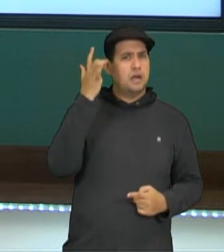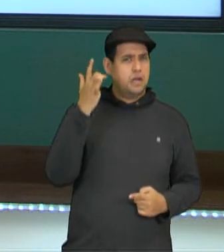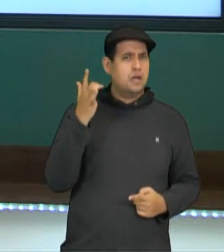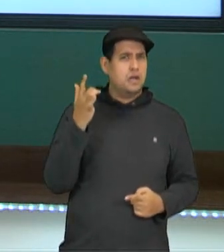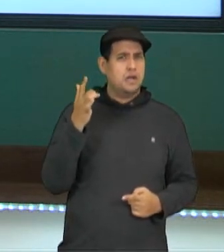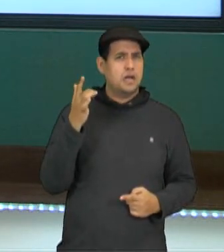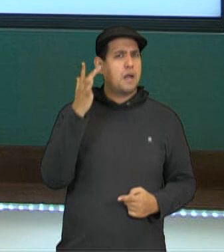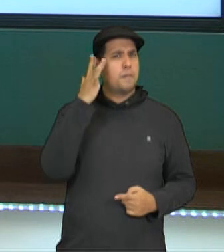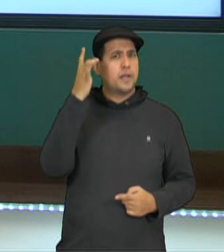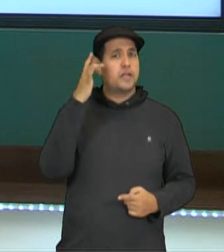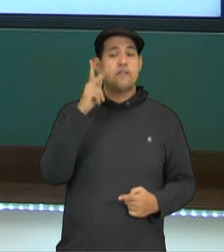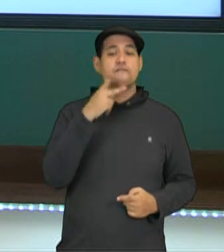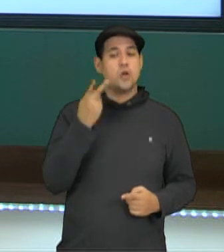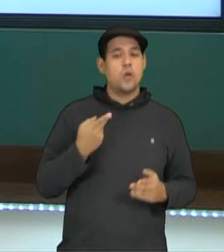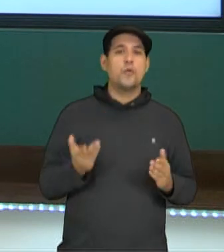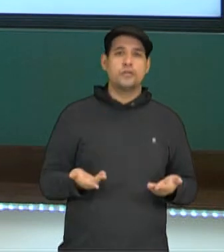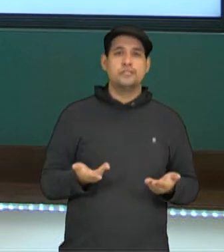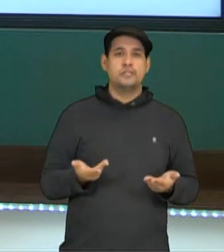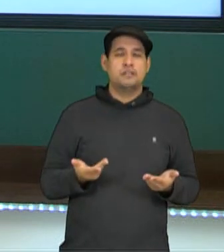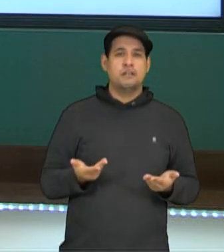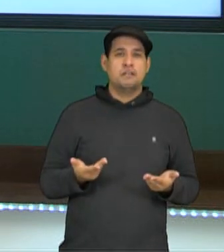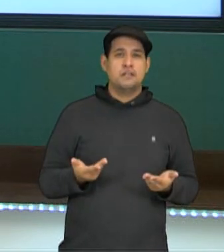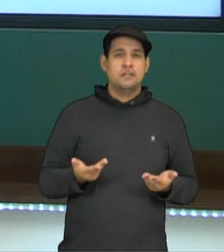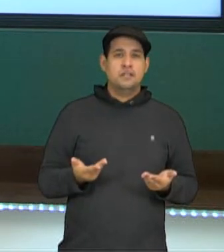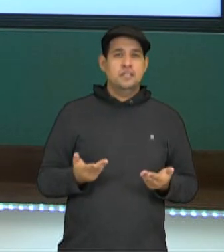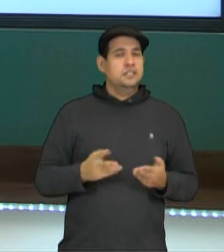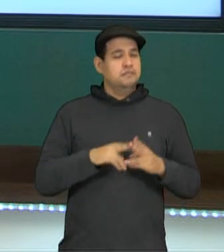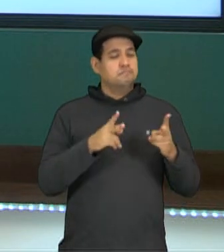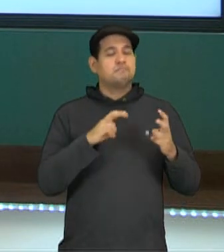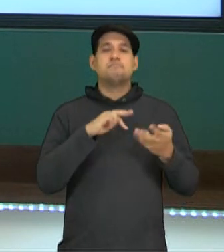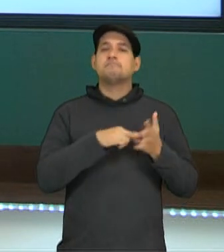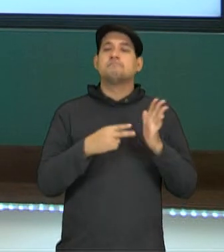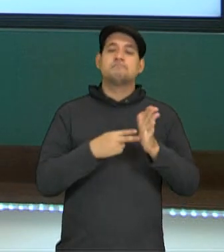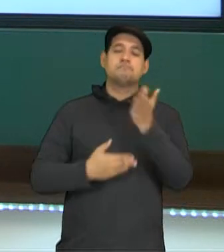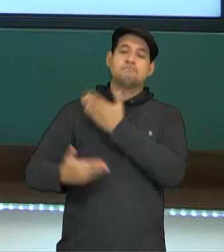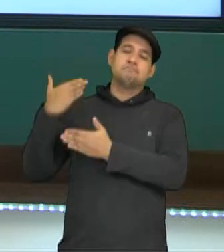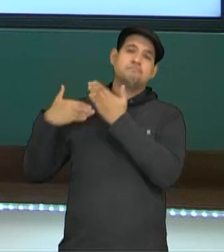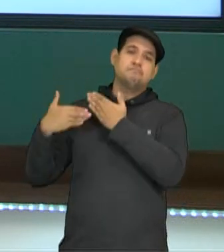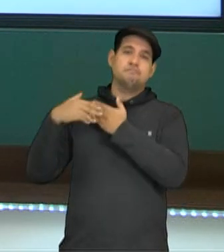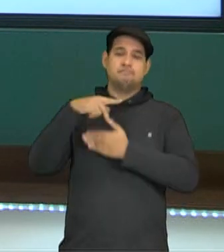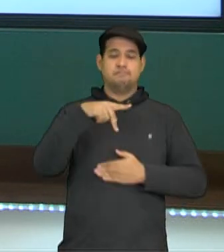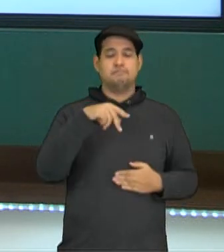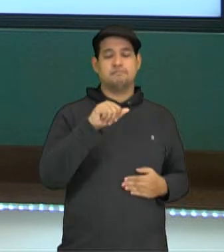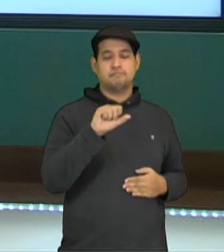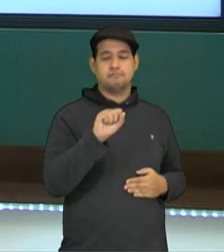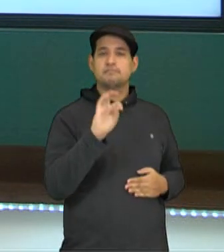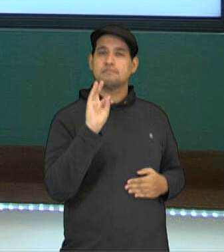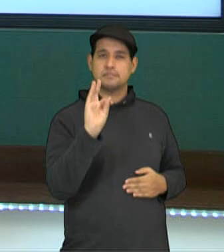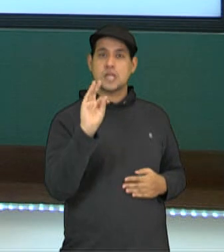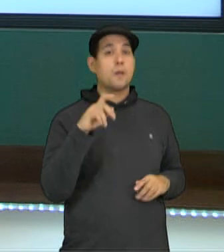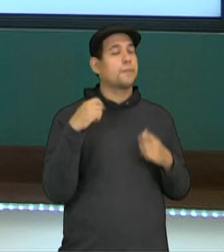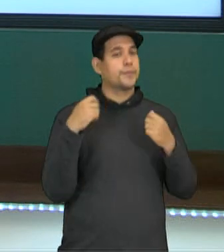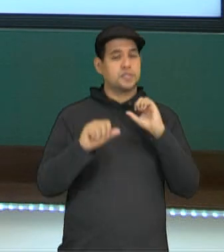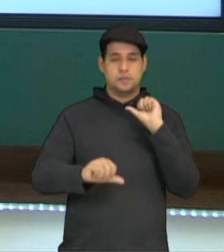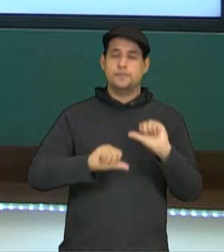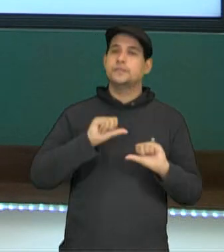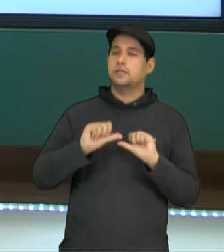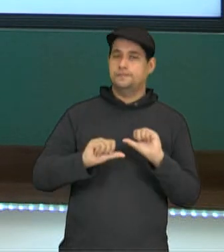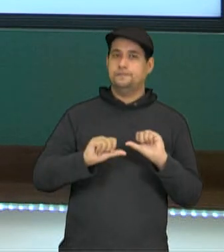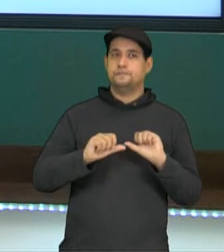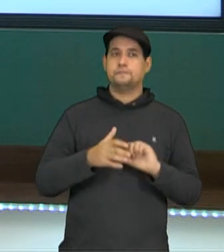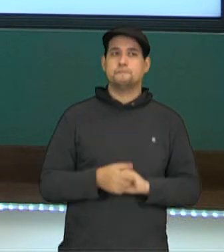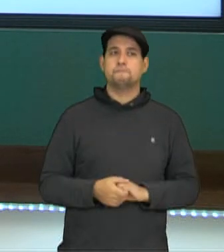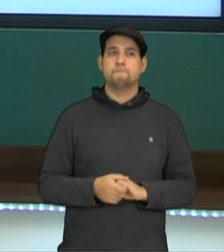falando amanhã o que ela disse hoje, entendeu? Então, vira passado. Então, você precisa fazer a mudança de tempos verbais.